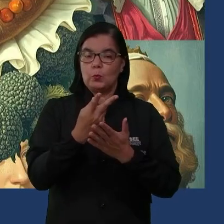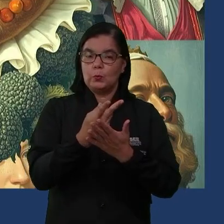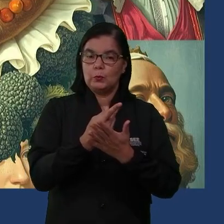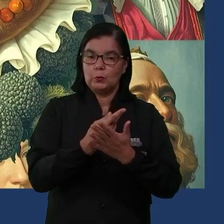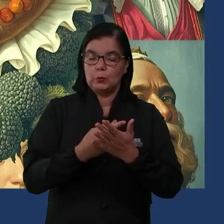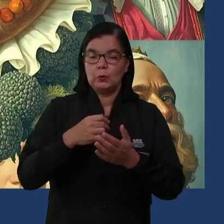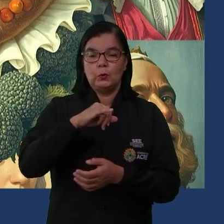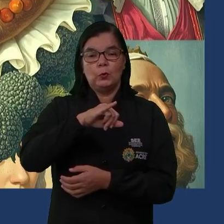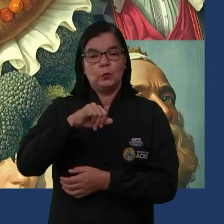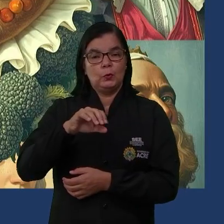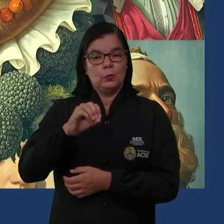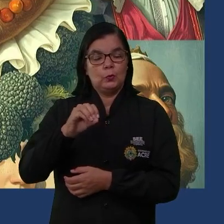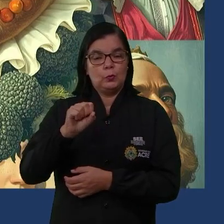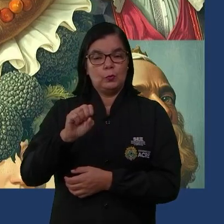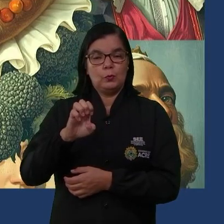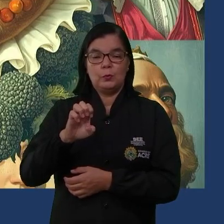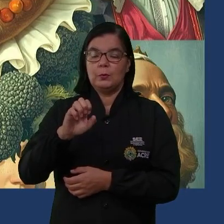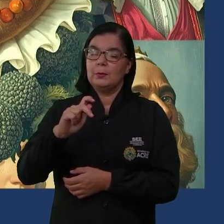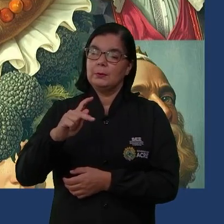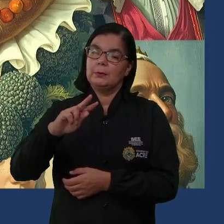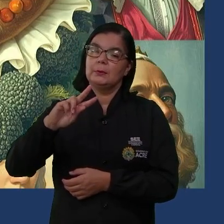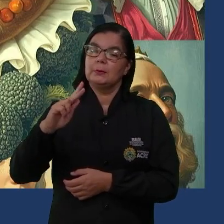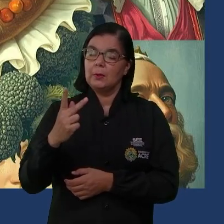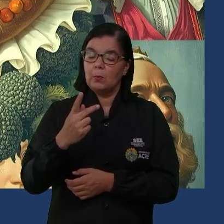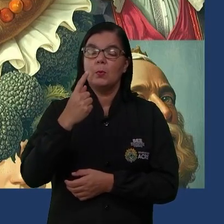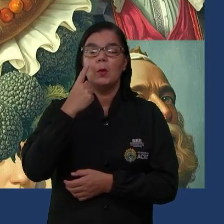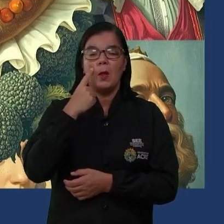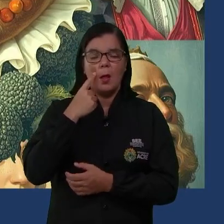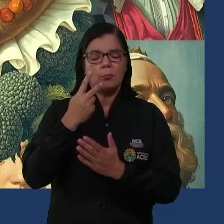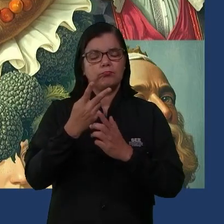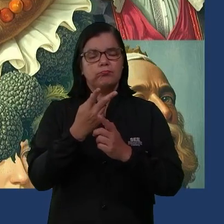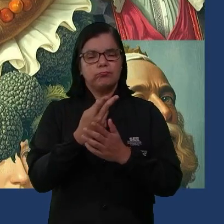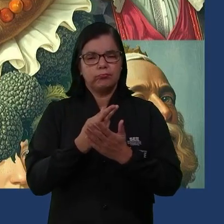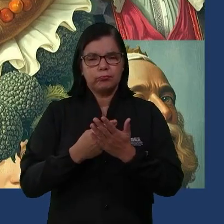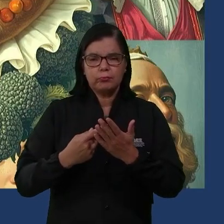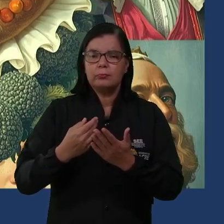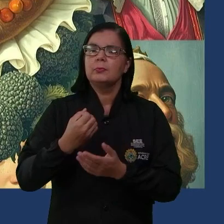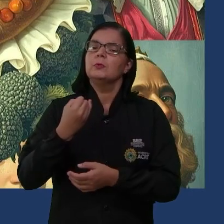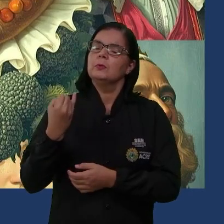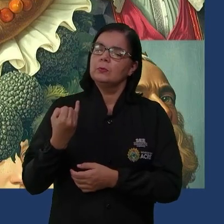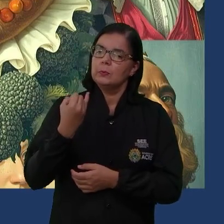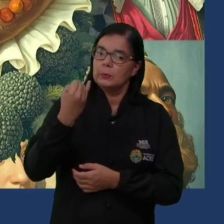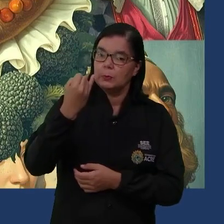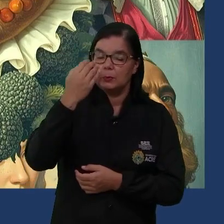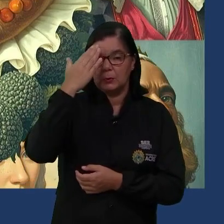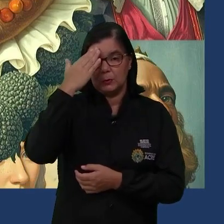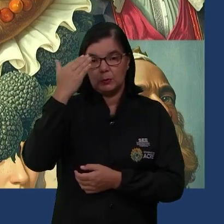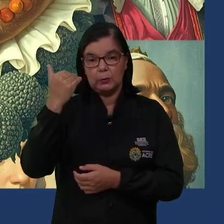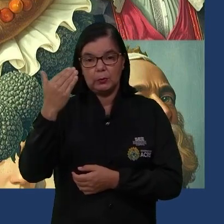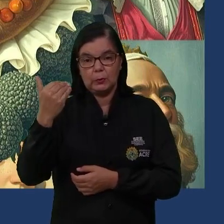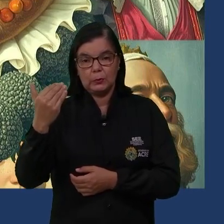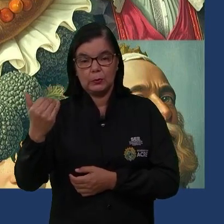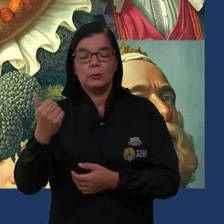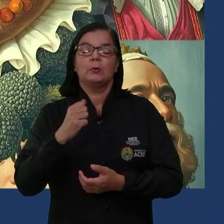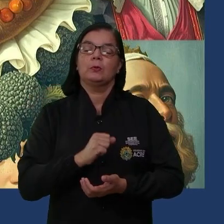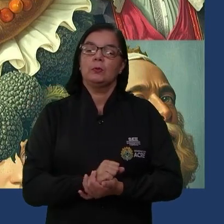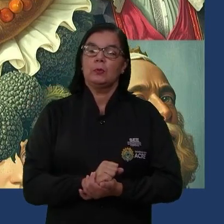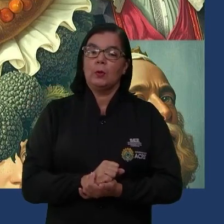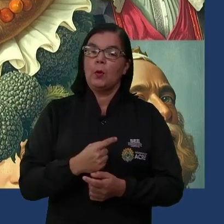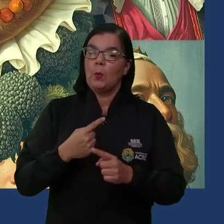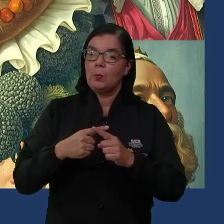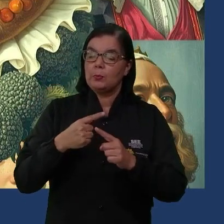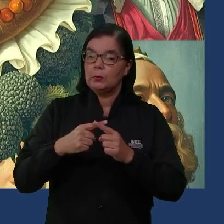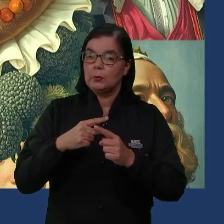Giuseppe Arcimboldo, são obras singulares e criativas. Elas são famosas por